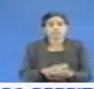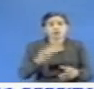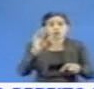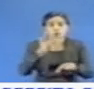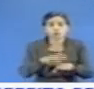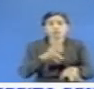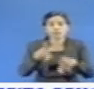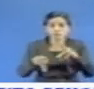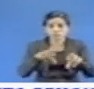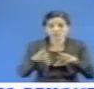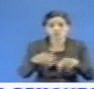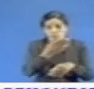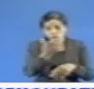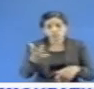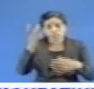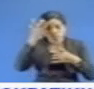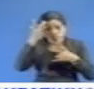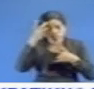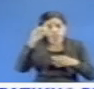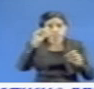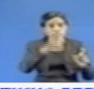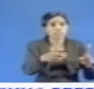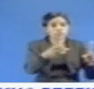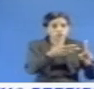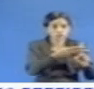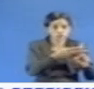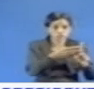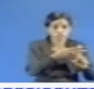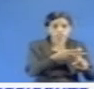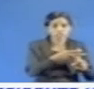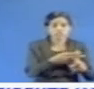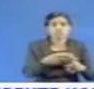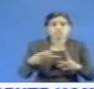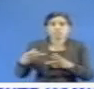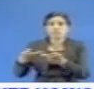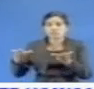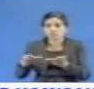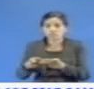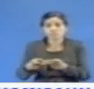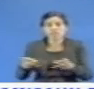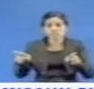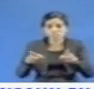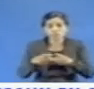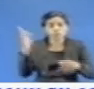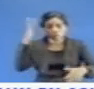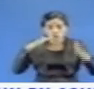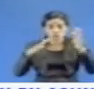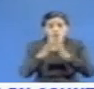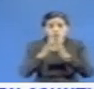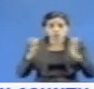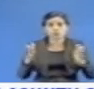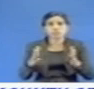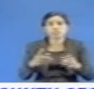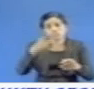iha karantina, iha isolamento, saimos dilema boti da basira, tamba comunidade